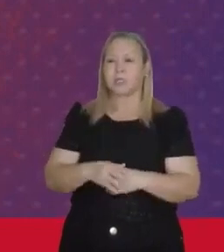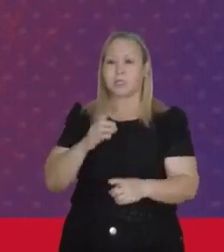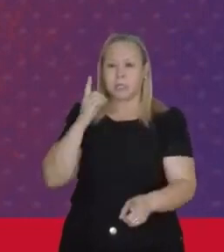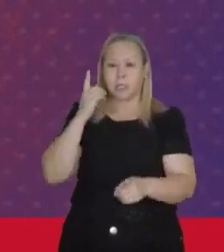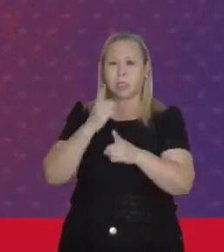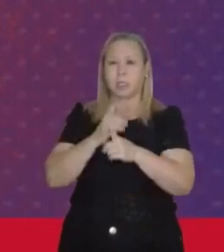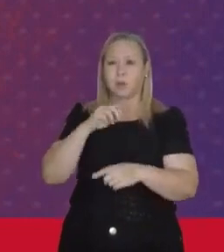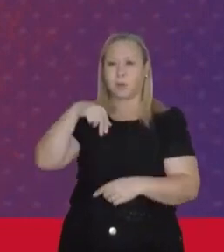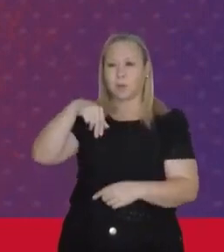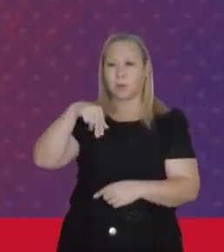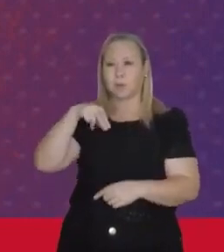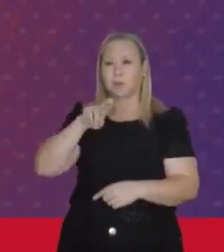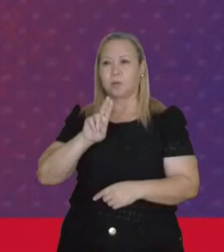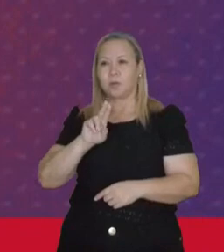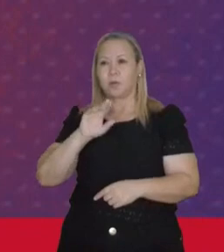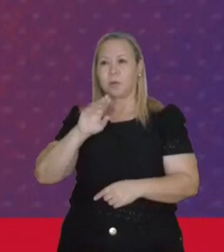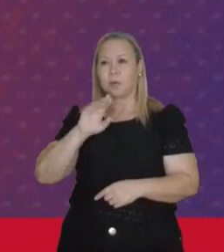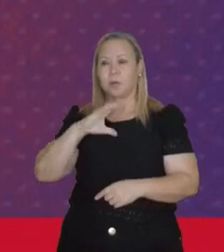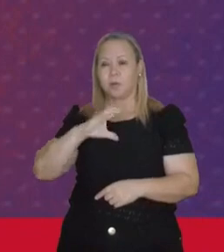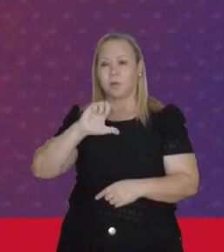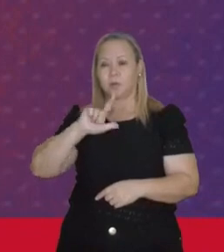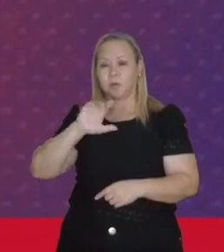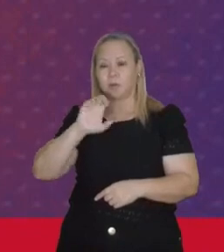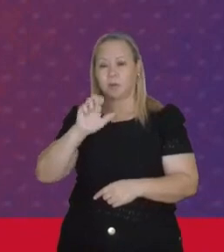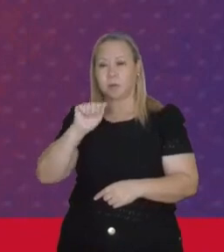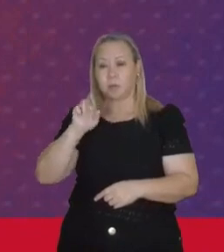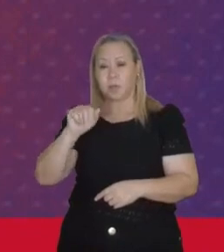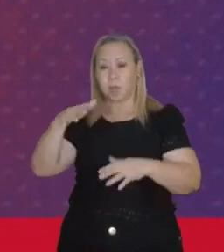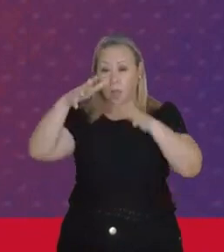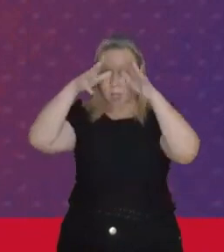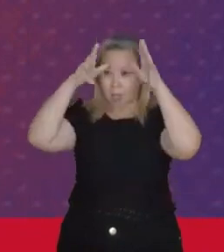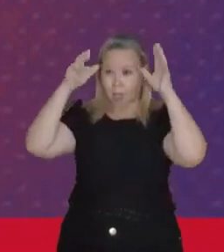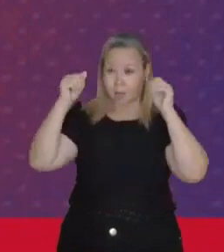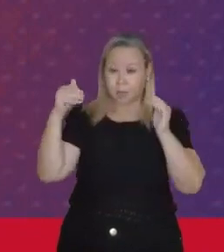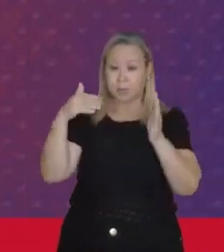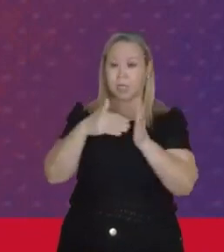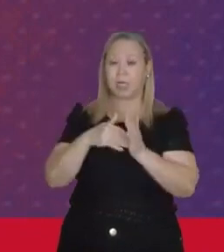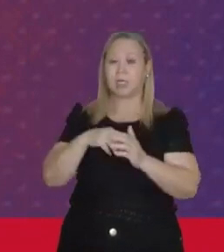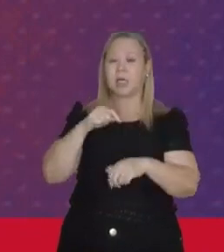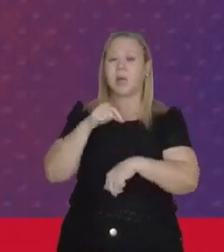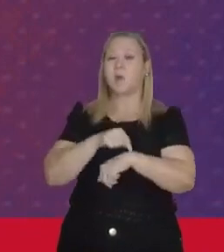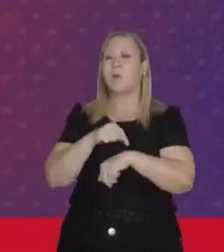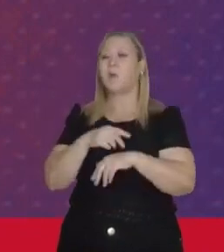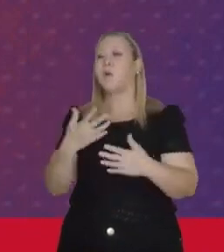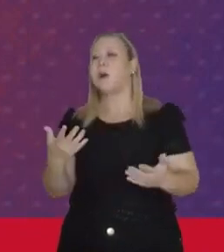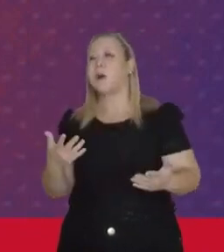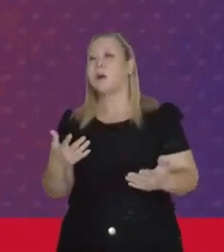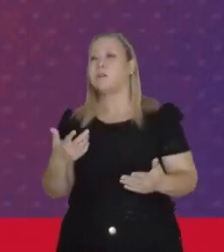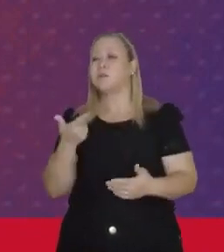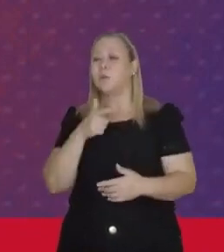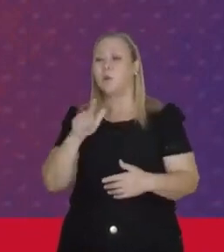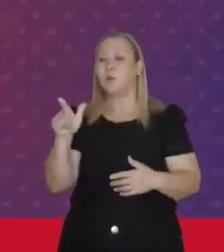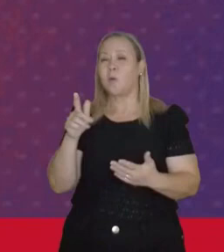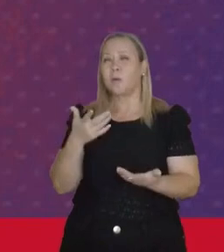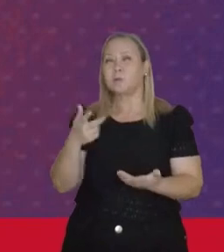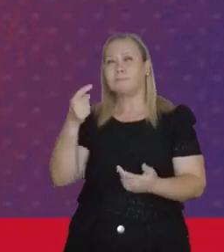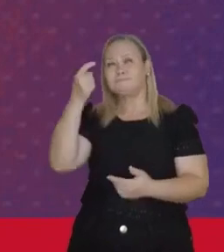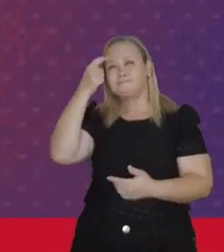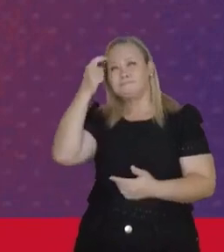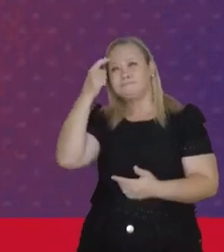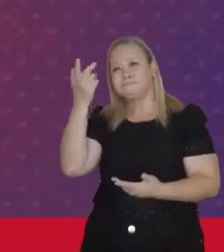né, nuclear não, usina nuclear, a Amazônia até quando, era uma outra linha